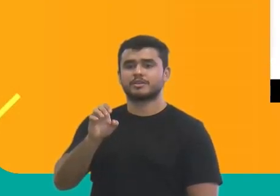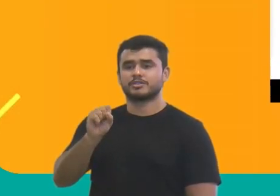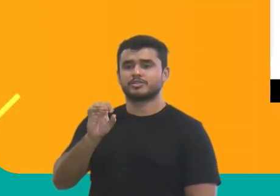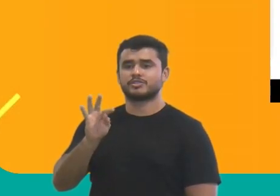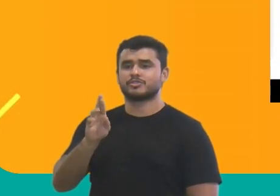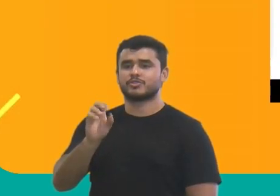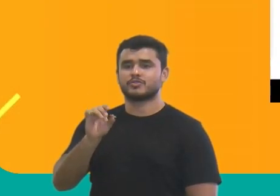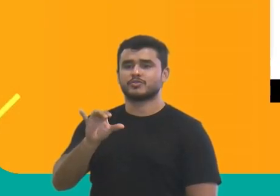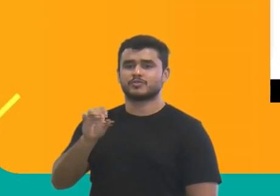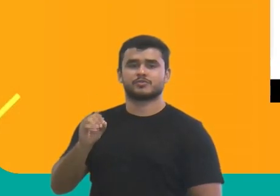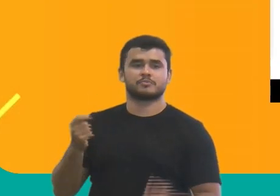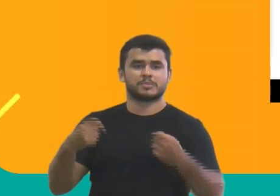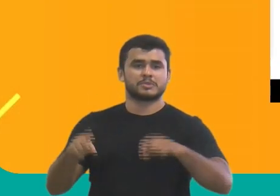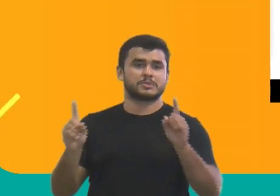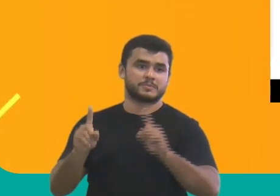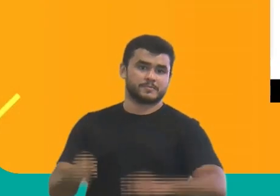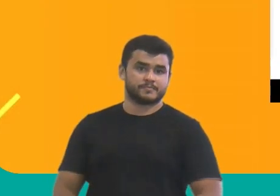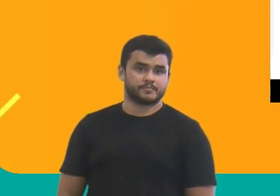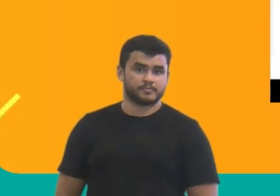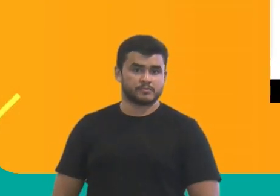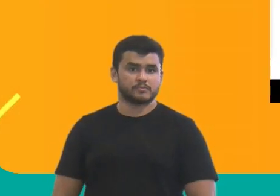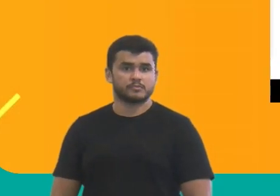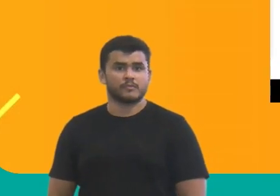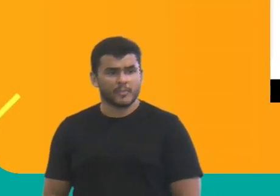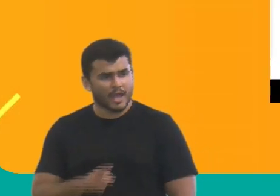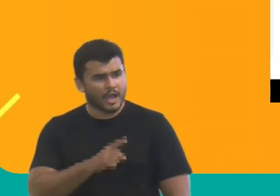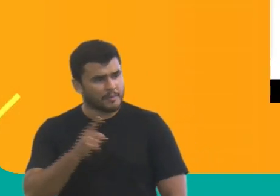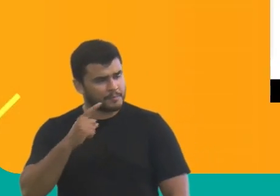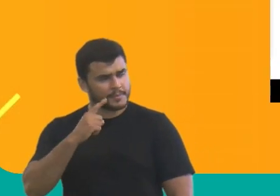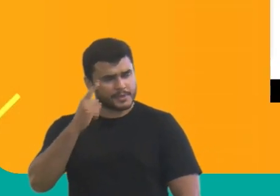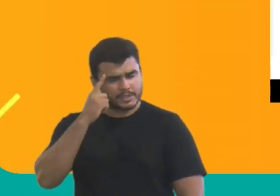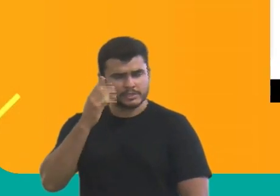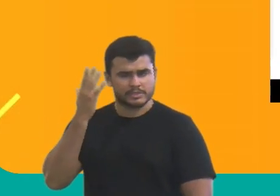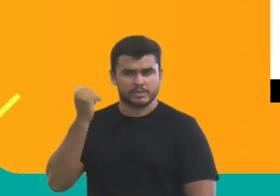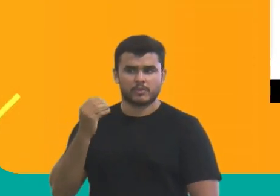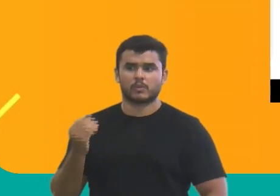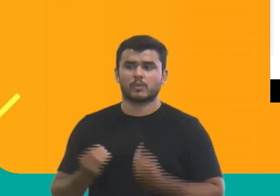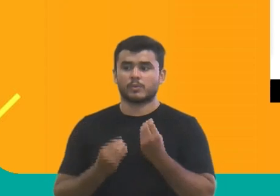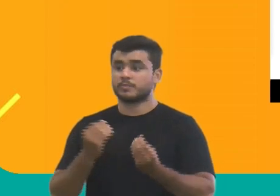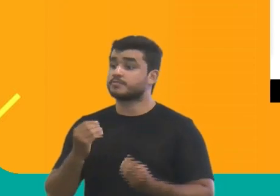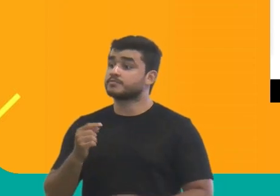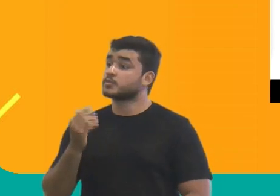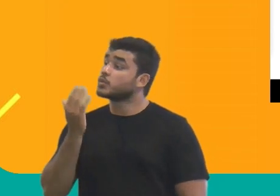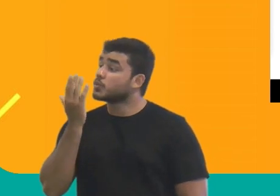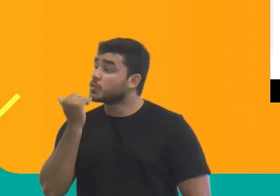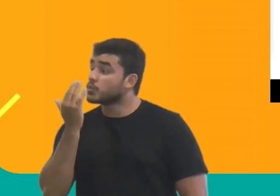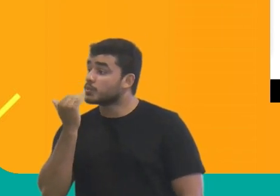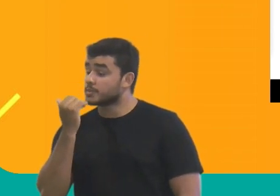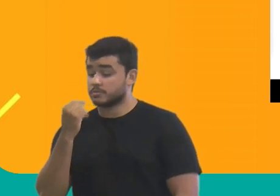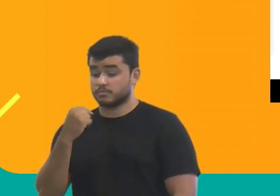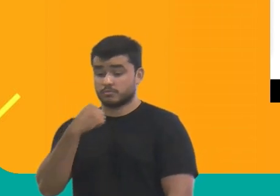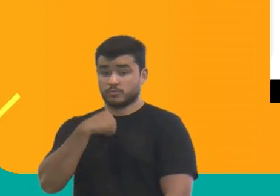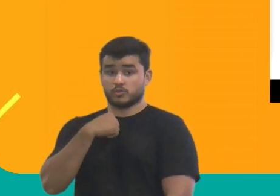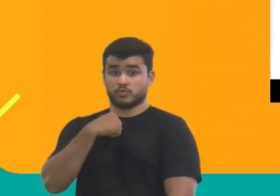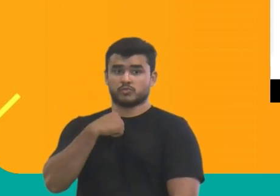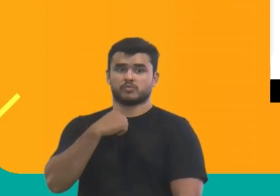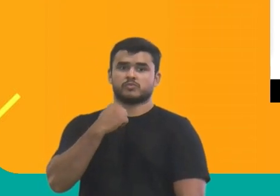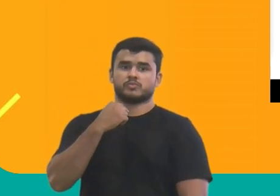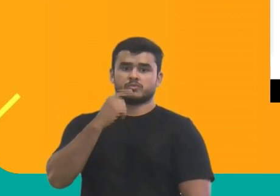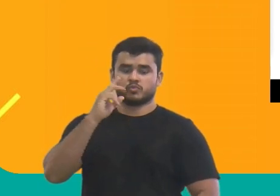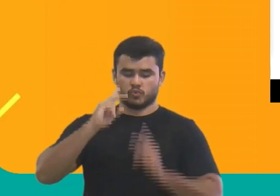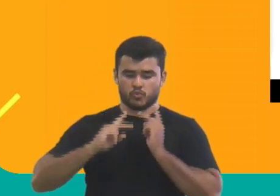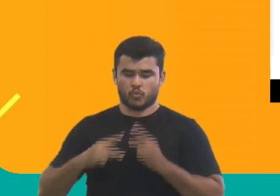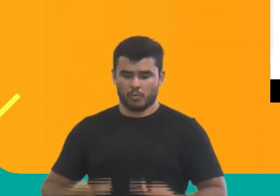E aí ele pergunta, ao entrar numa cadeia alimentar da qual o homem faz parte e qual tecido